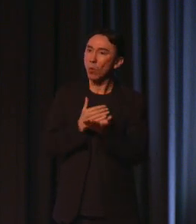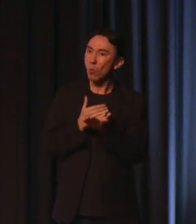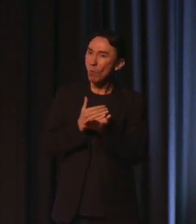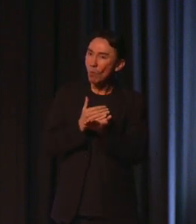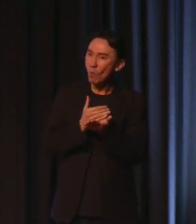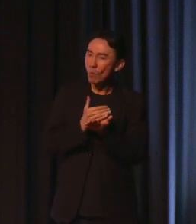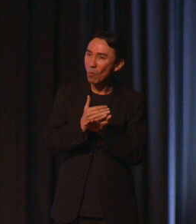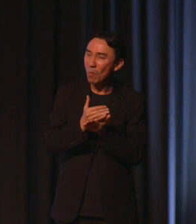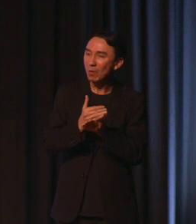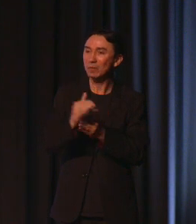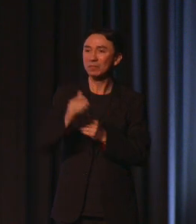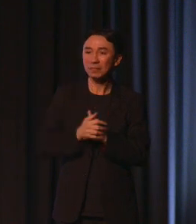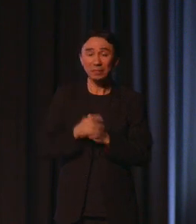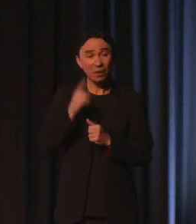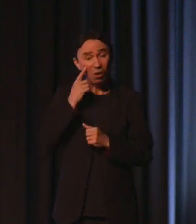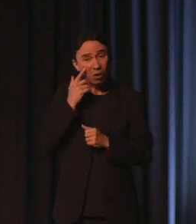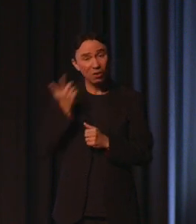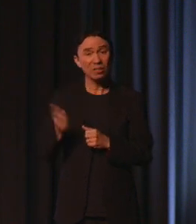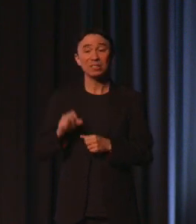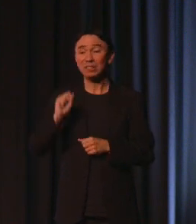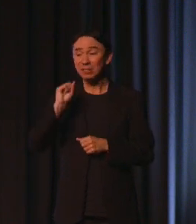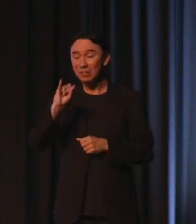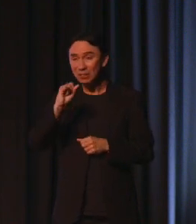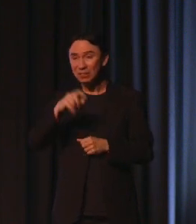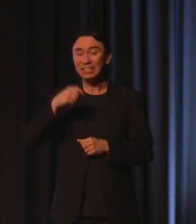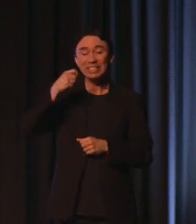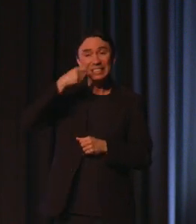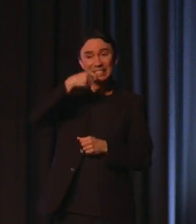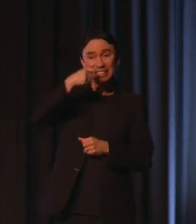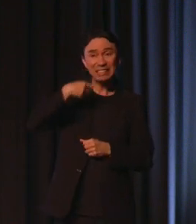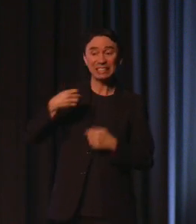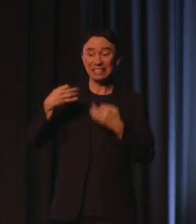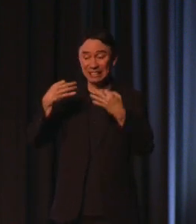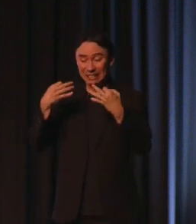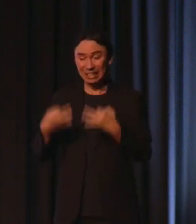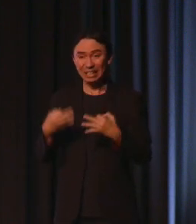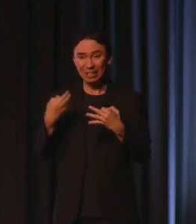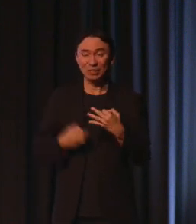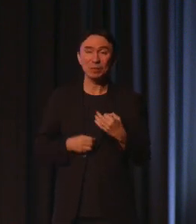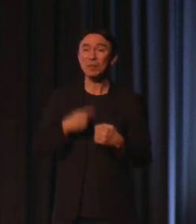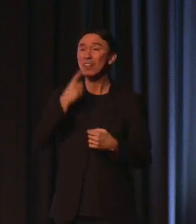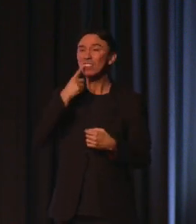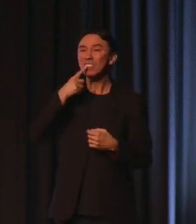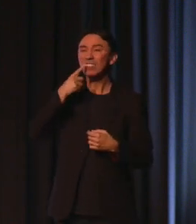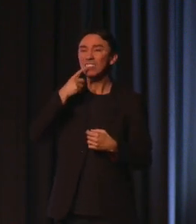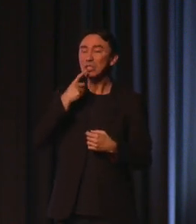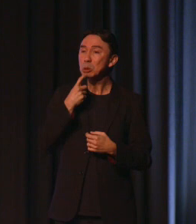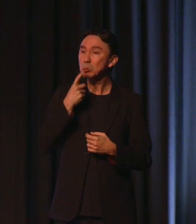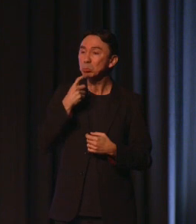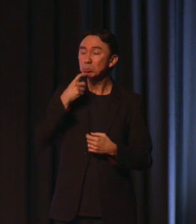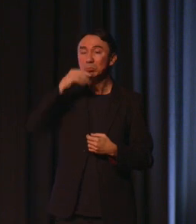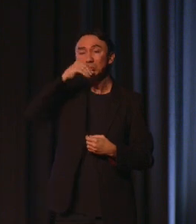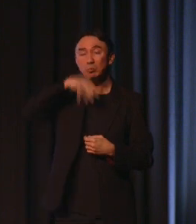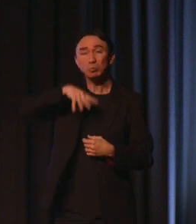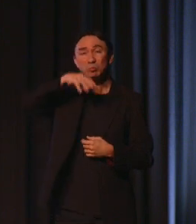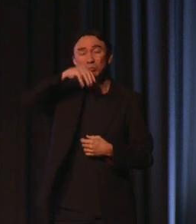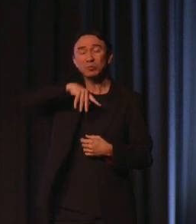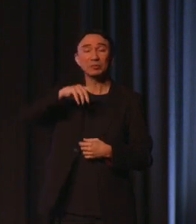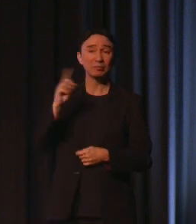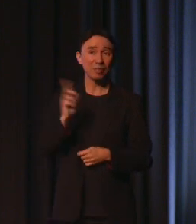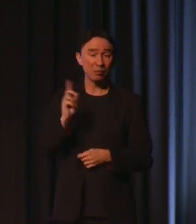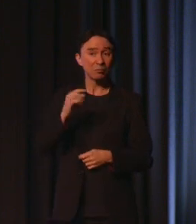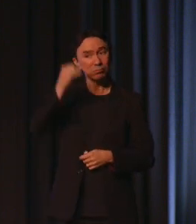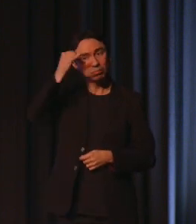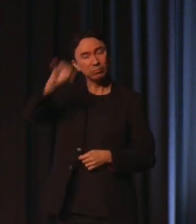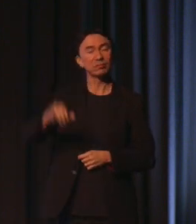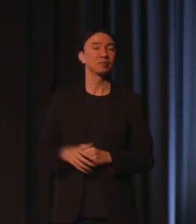vai haver sangramento se escovar adequadamente o dente. Essa é uma das coisas que a gente já deve trabalhar, é tirar isso de que